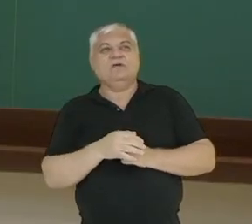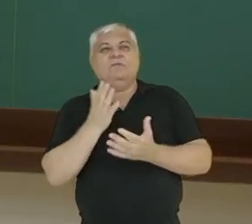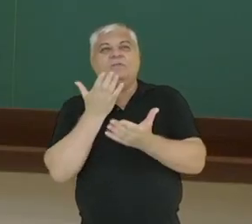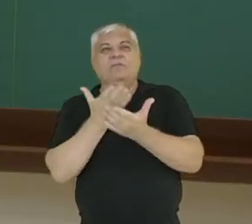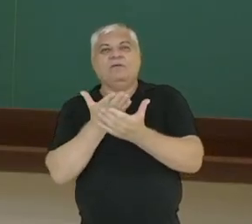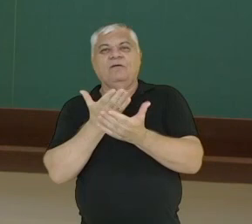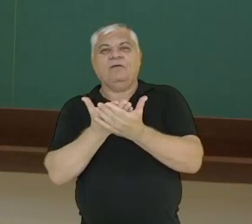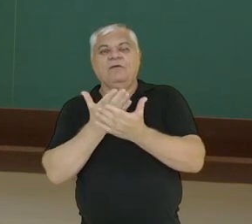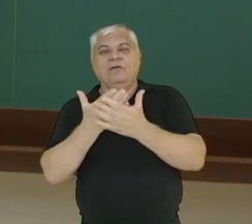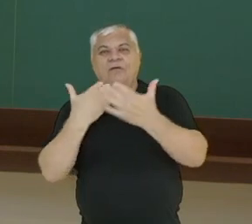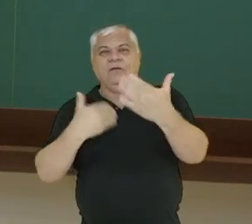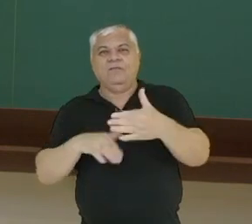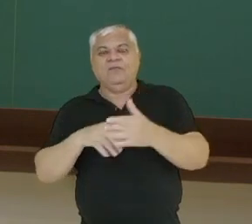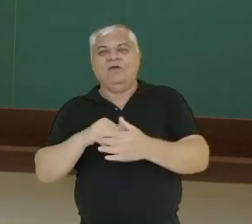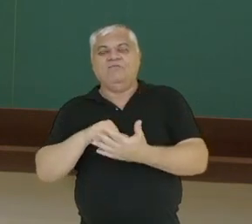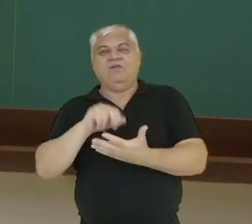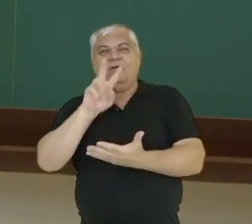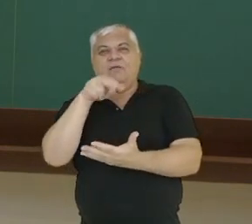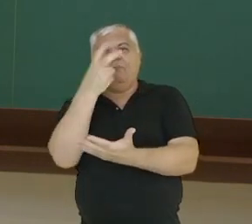de química orgânica,